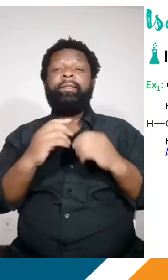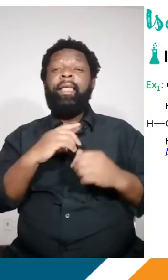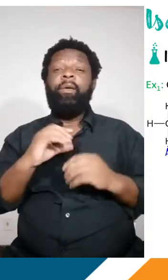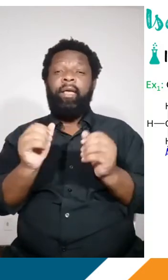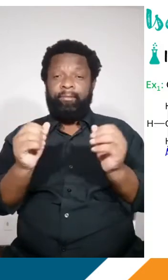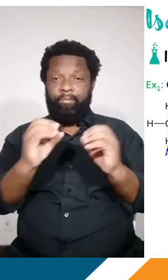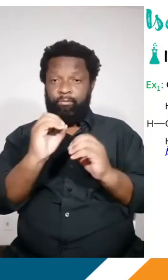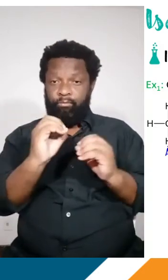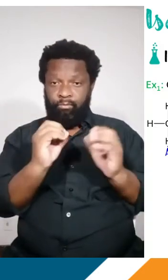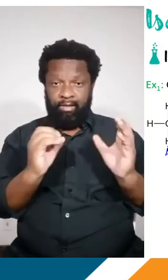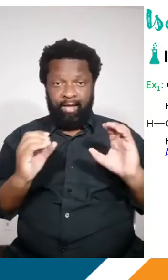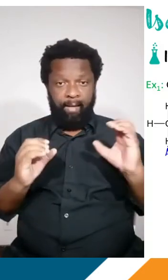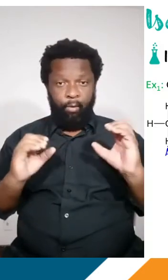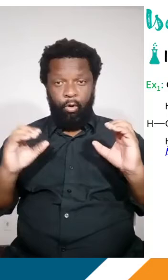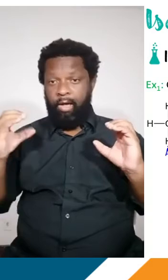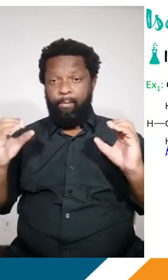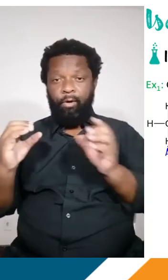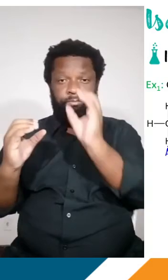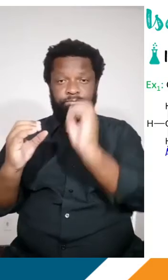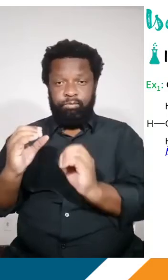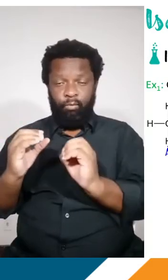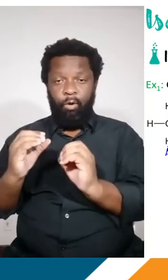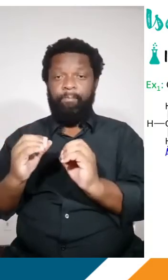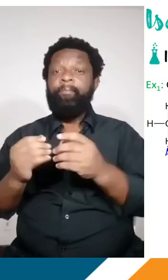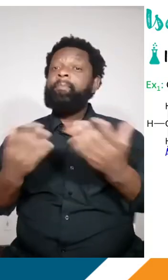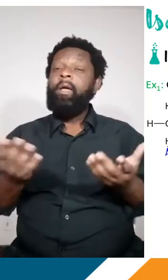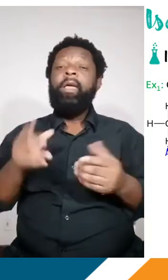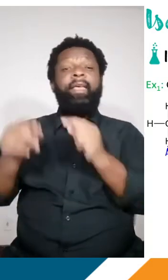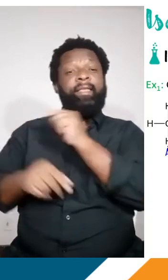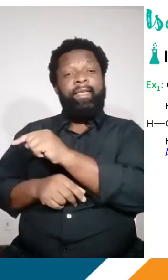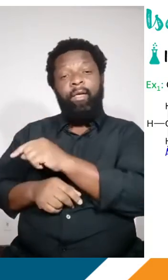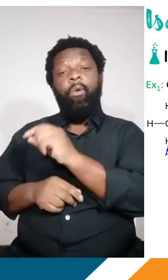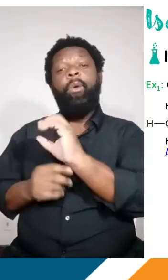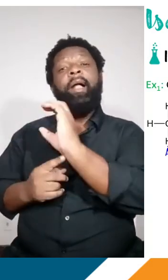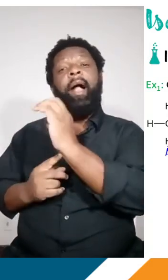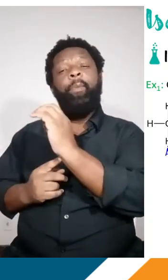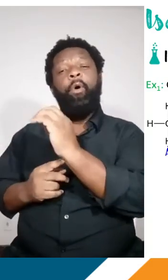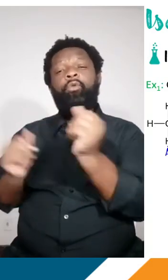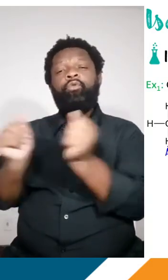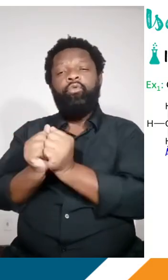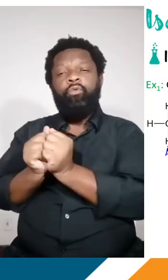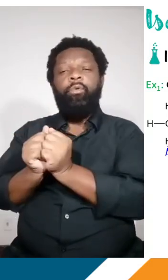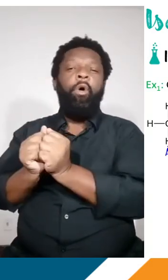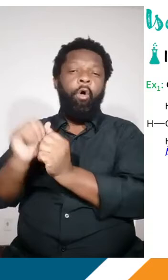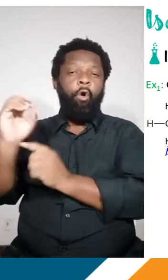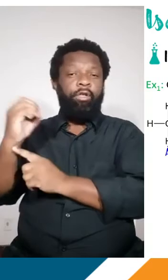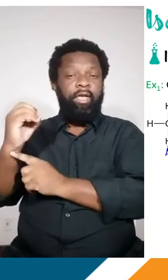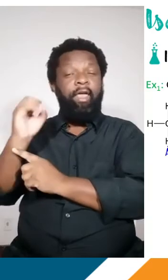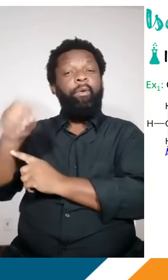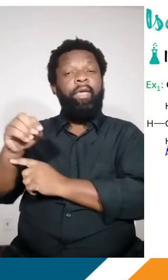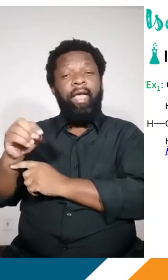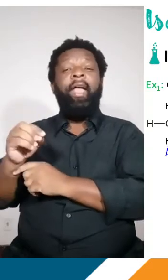entre carbonos. Então, eu digo para você que esse carbono ligado ao oxigênio é